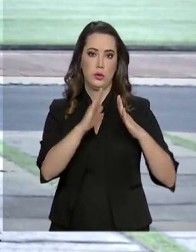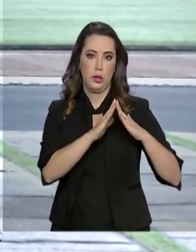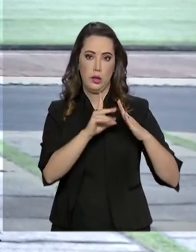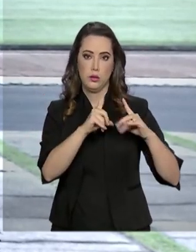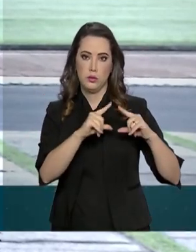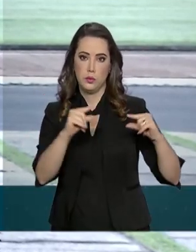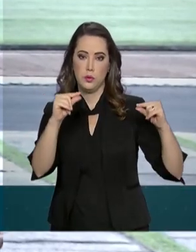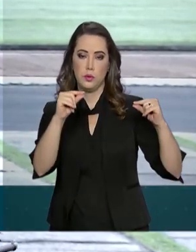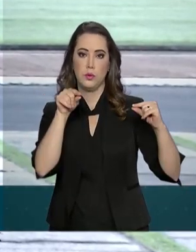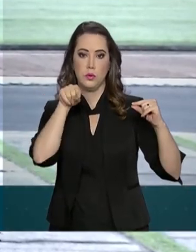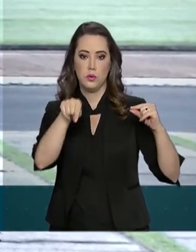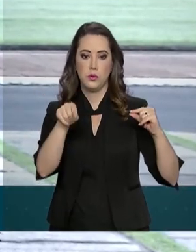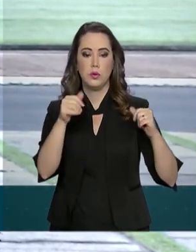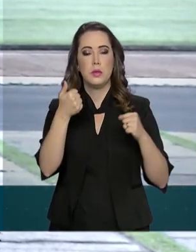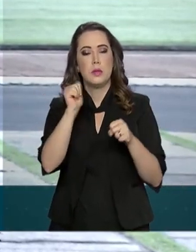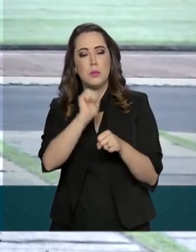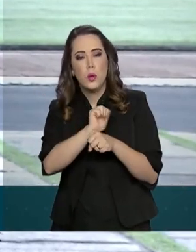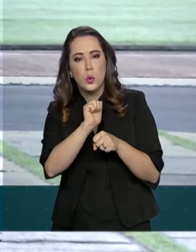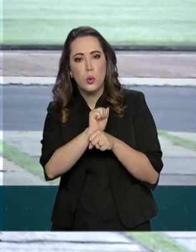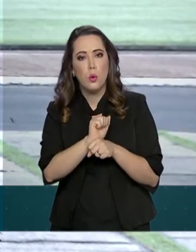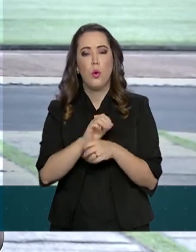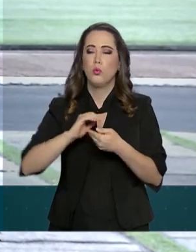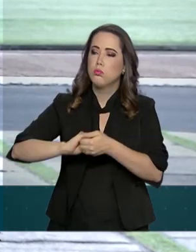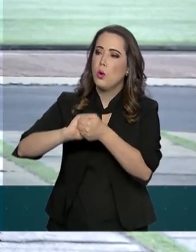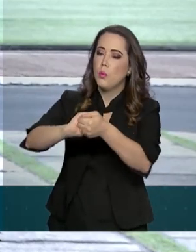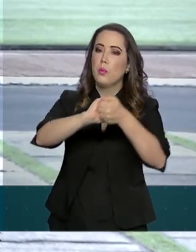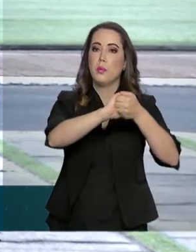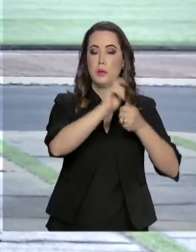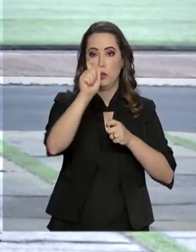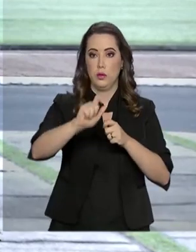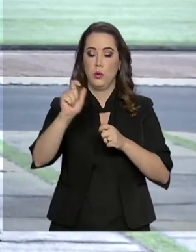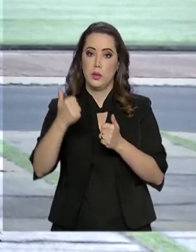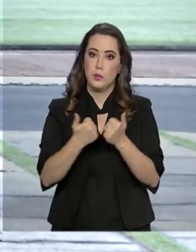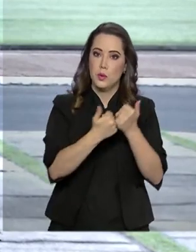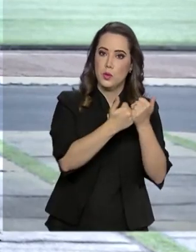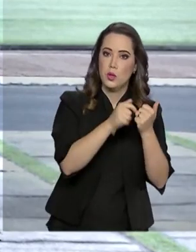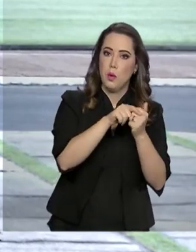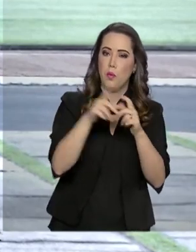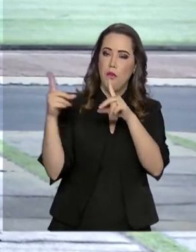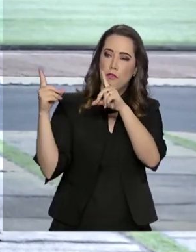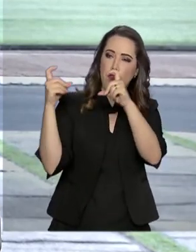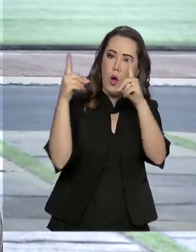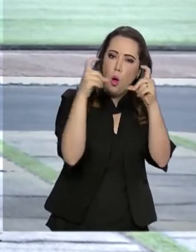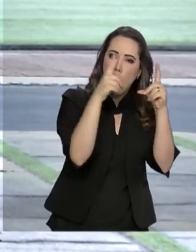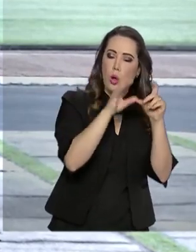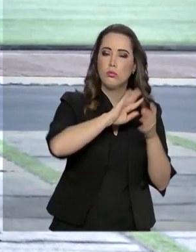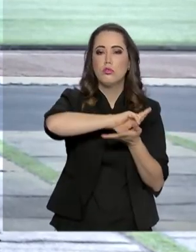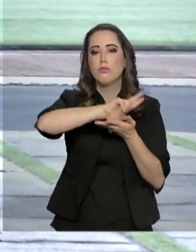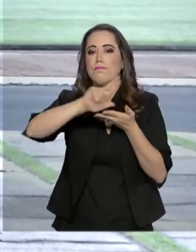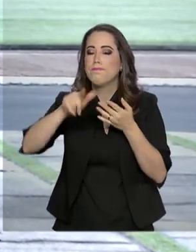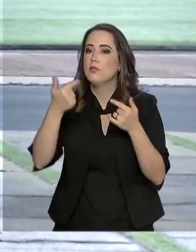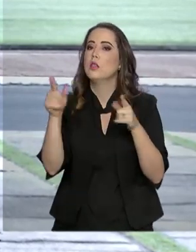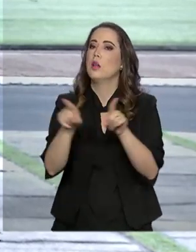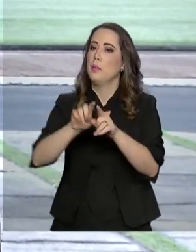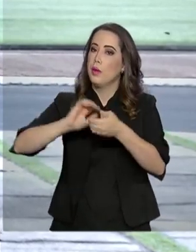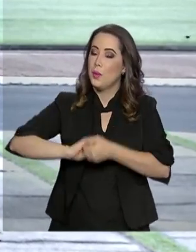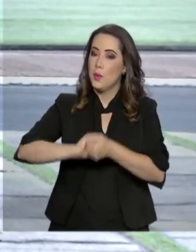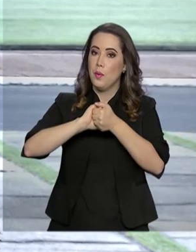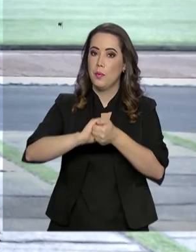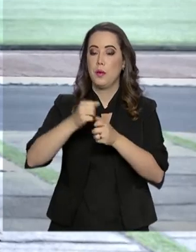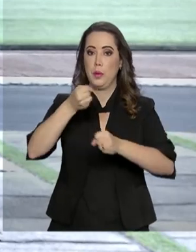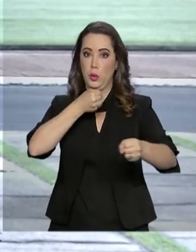ele parou na porta falou com apoiadores tirou várias fotos como já é de costume e o presidente também cumprimentou a imprensa